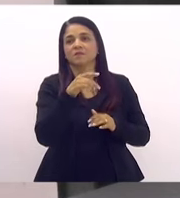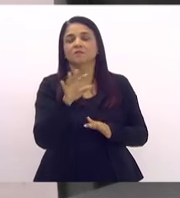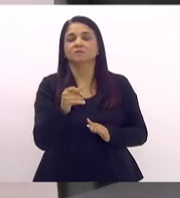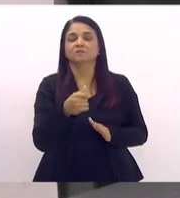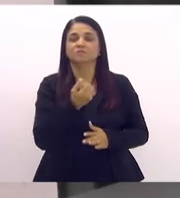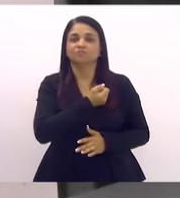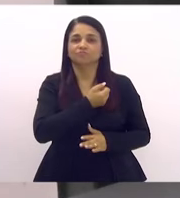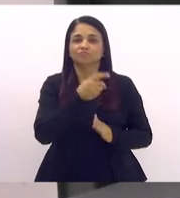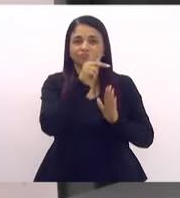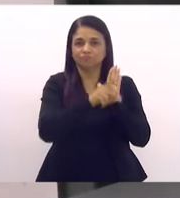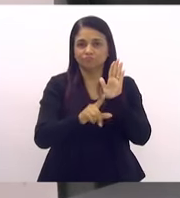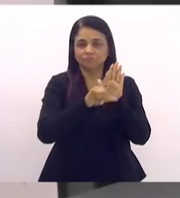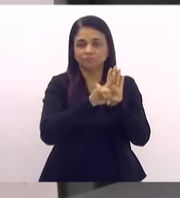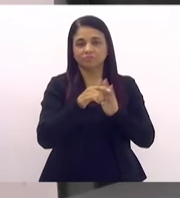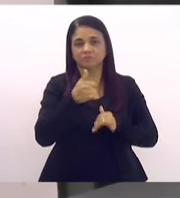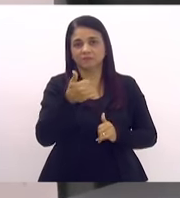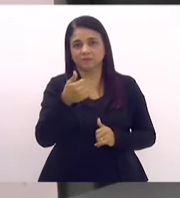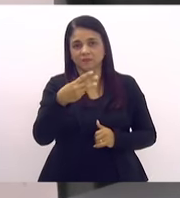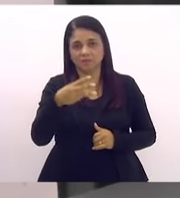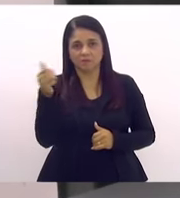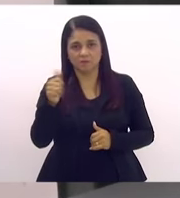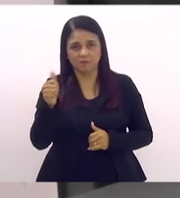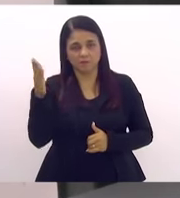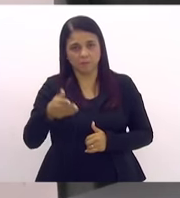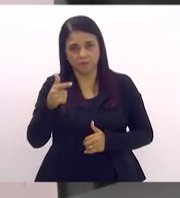número 11. PL 1311 de